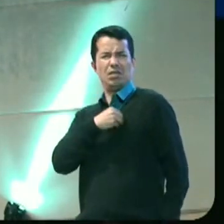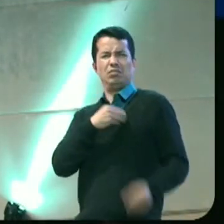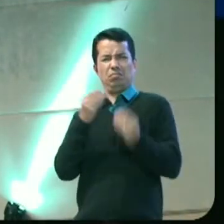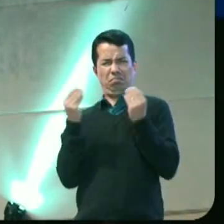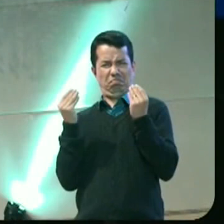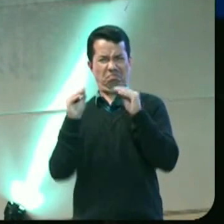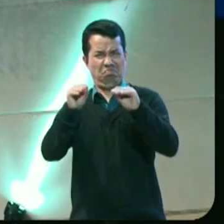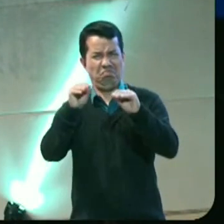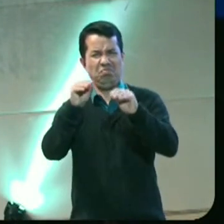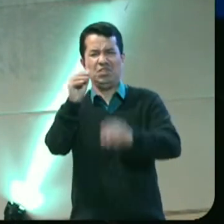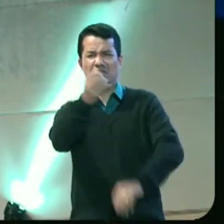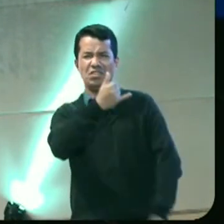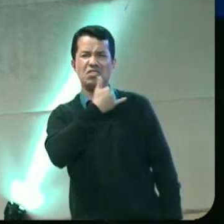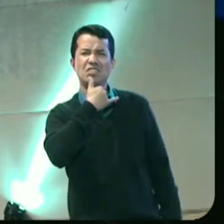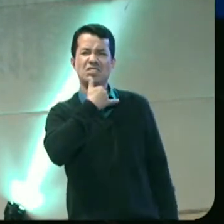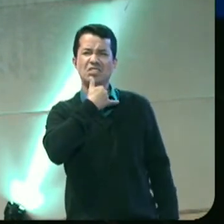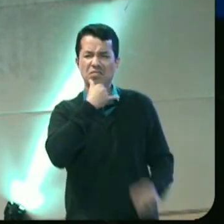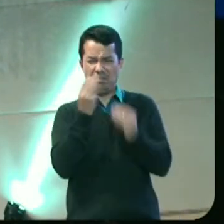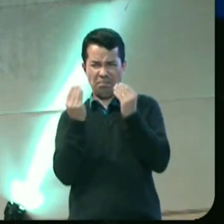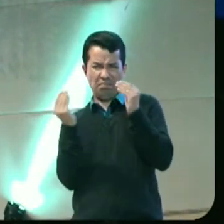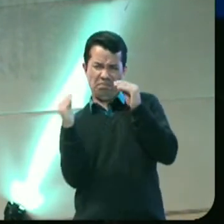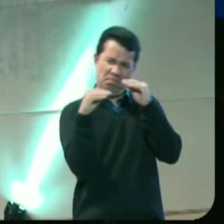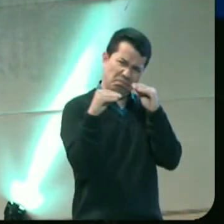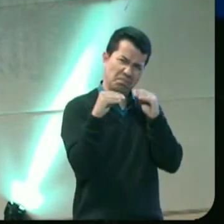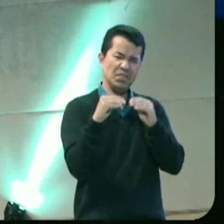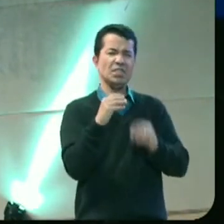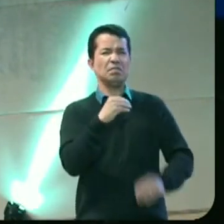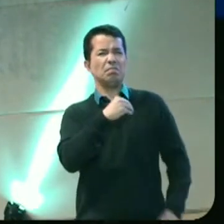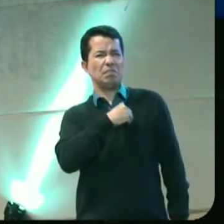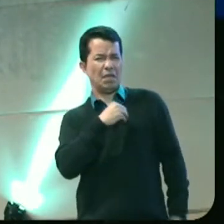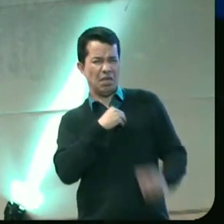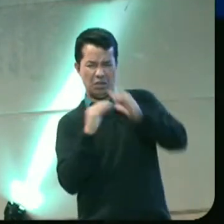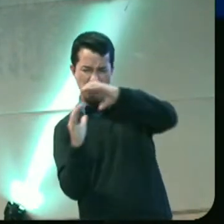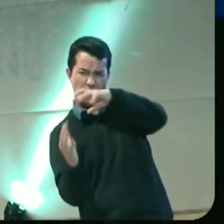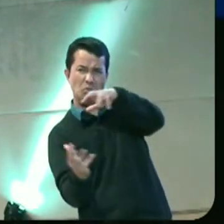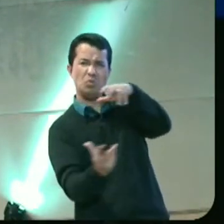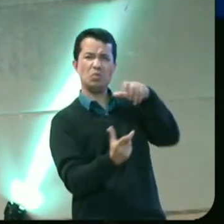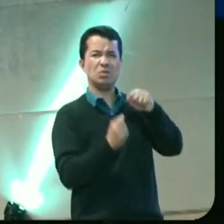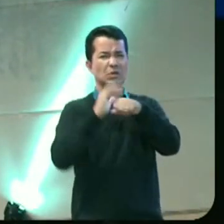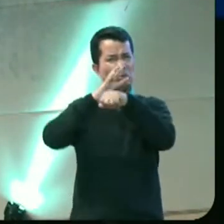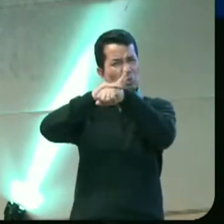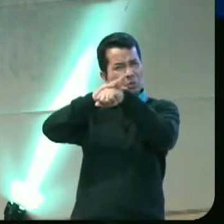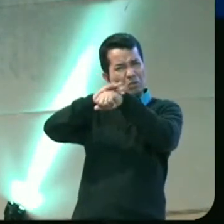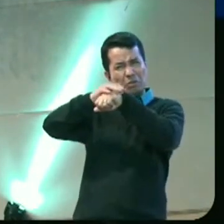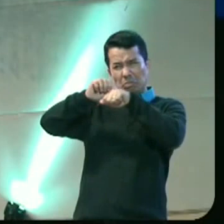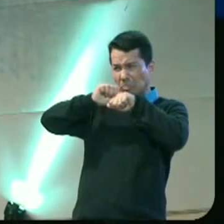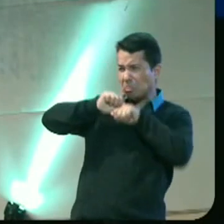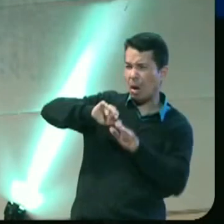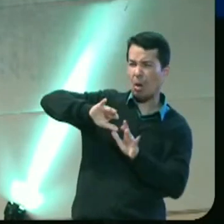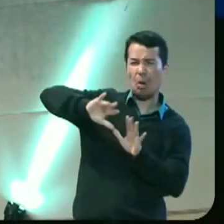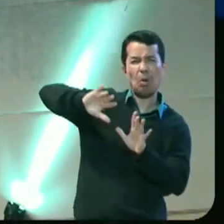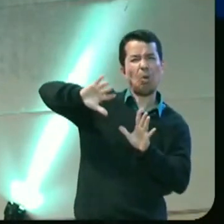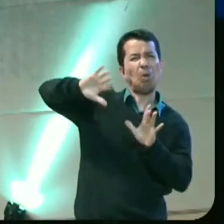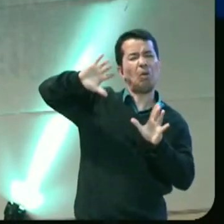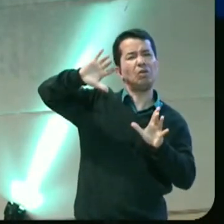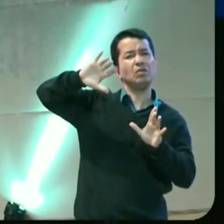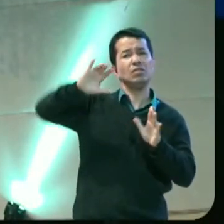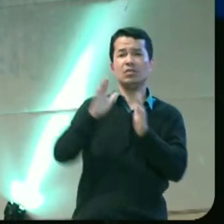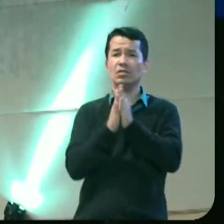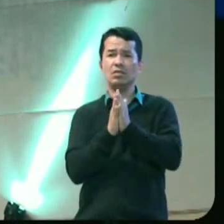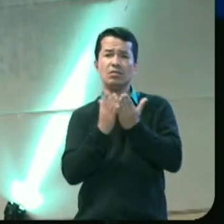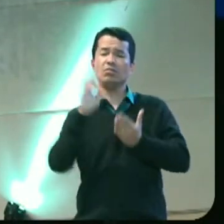doença. Então, a Bíblia nos mostra o porquê. A Bíblia nos apresenta o